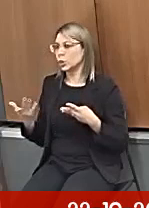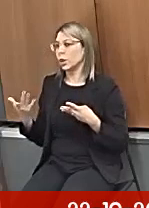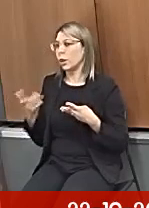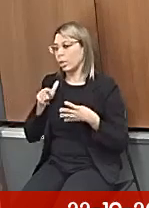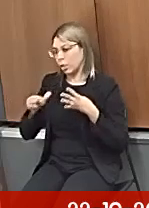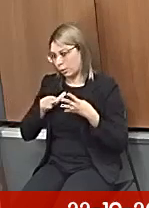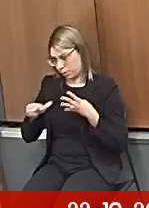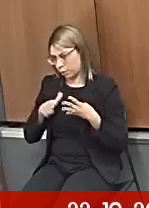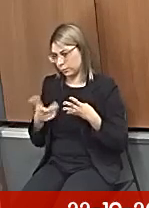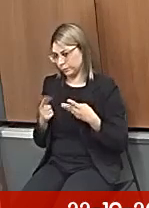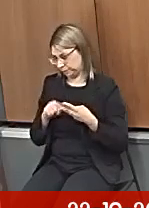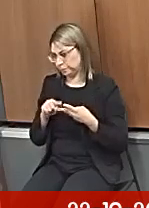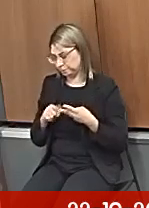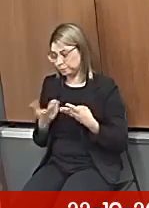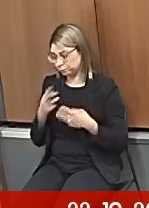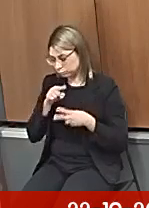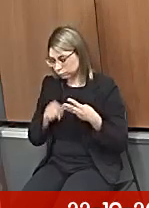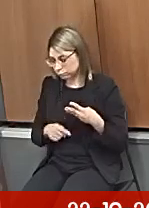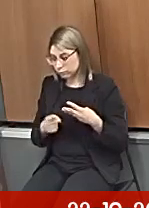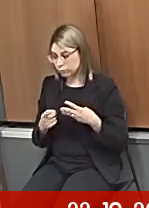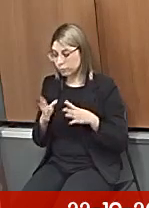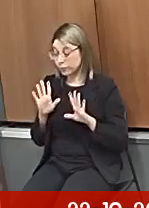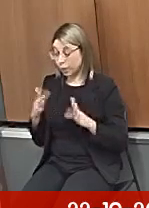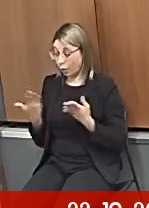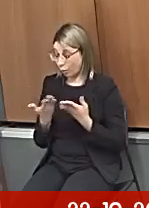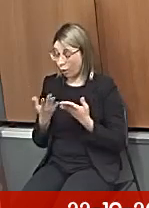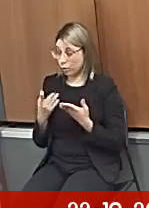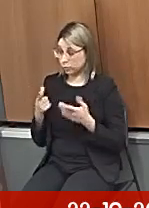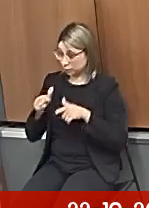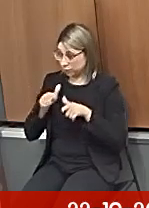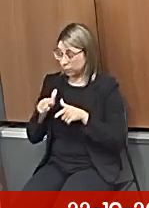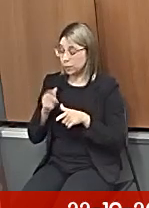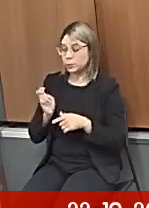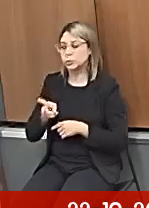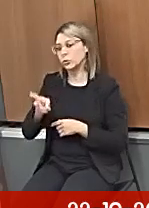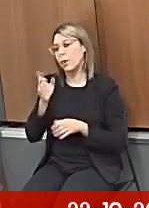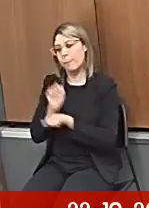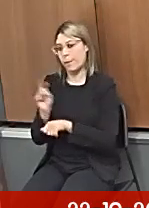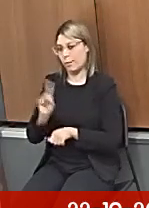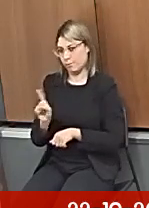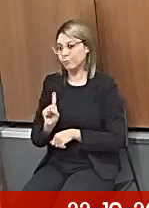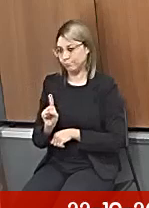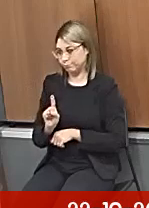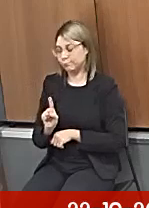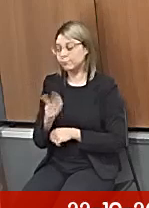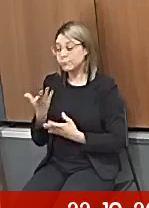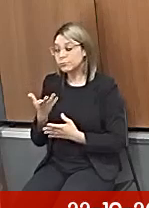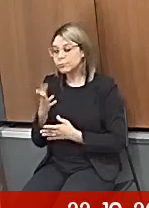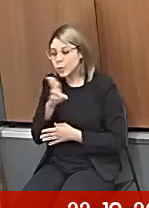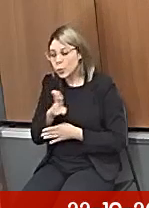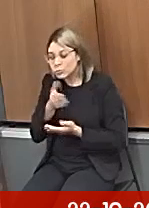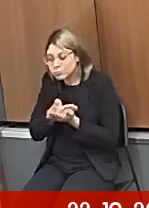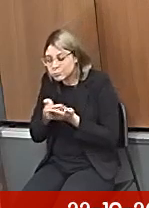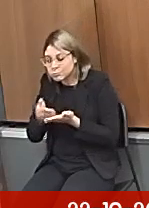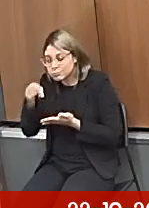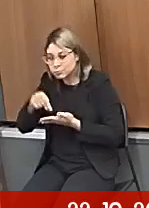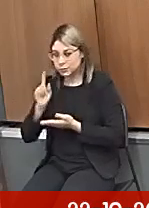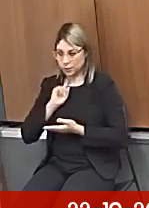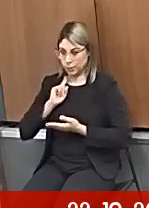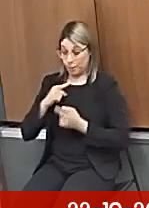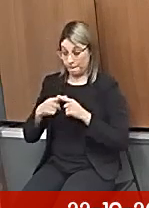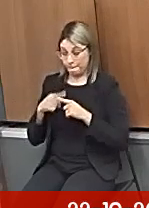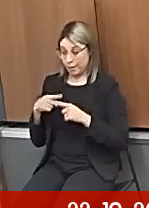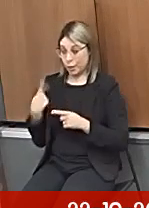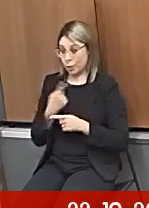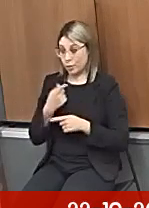relação ao trabalho. Então, isso é um caminho sem volta. E isso está tomando corpo através de Minas Gerais, que aqui nós